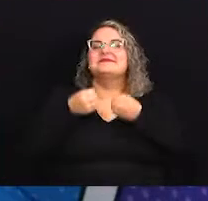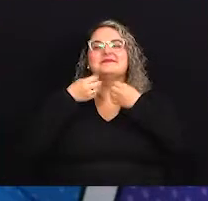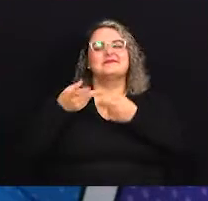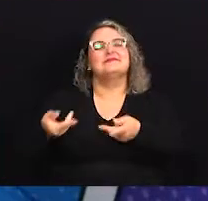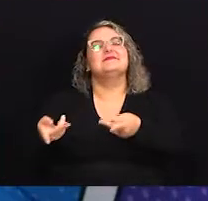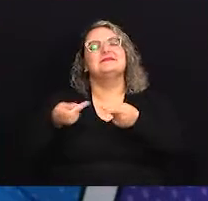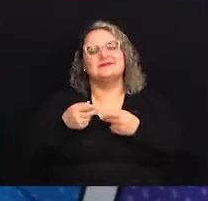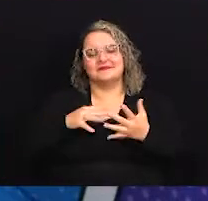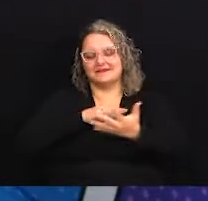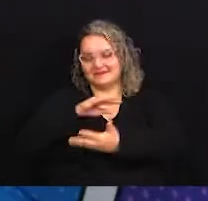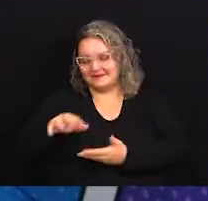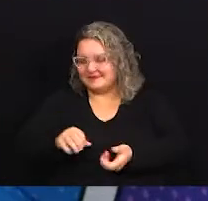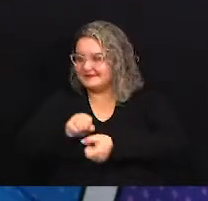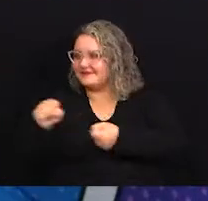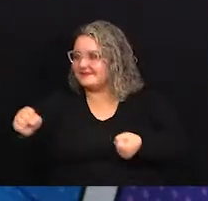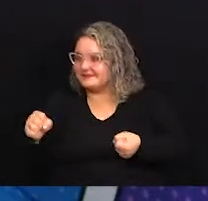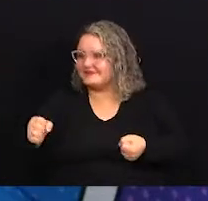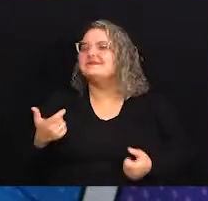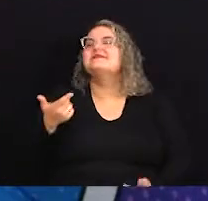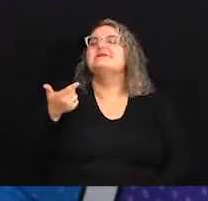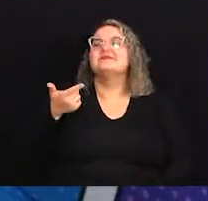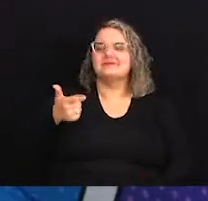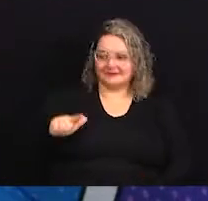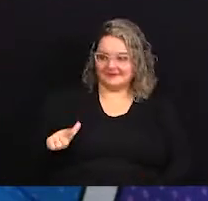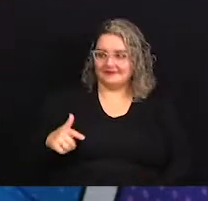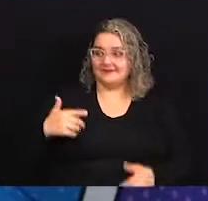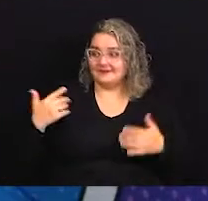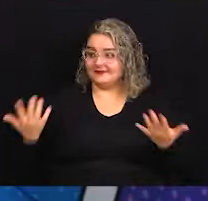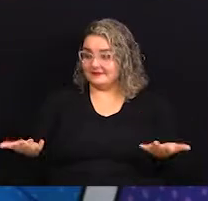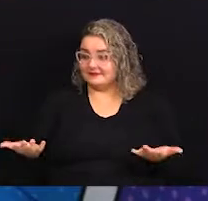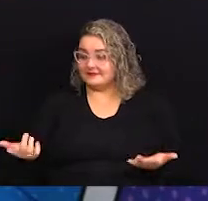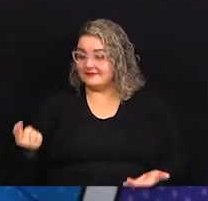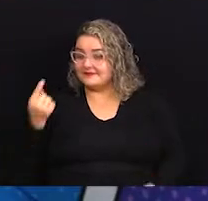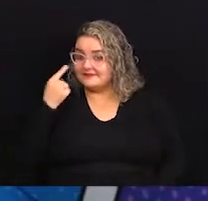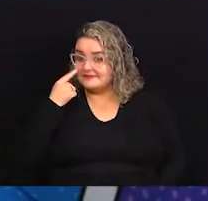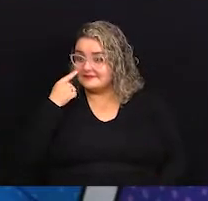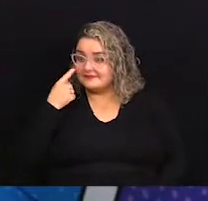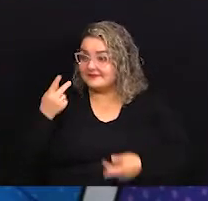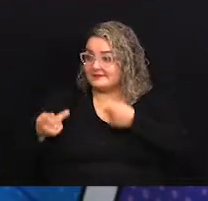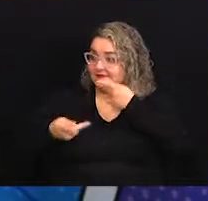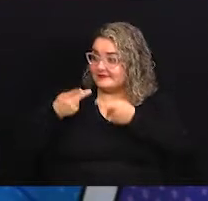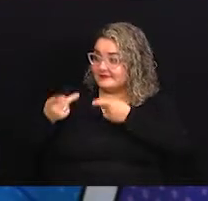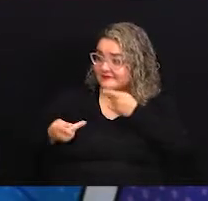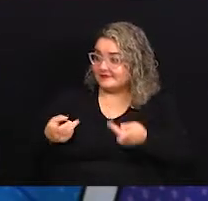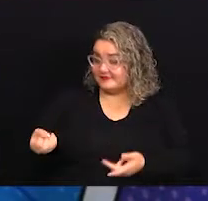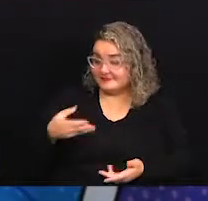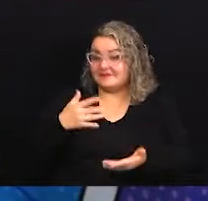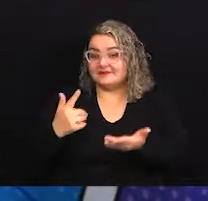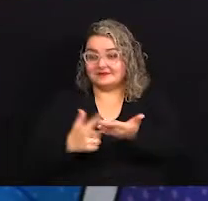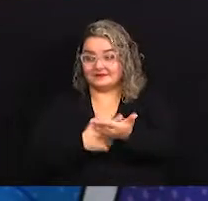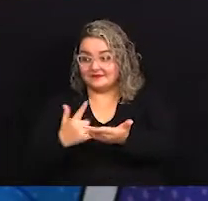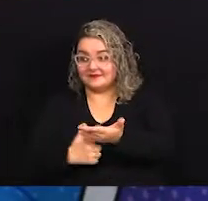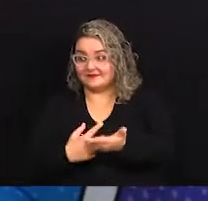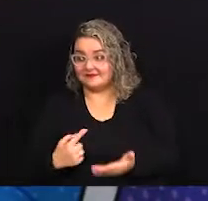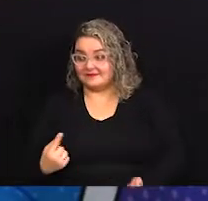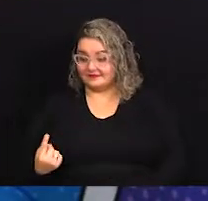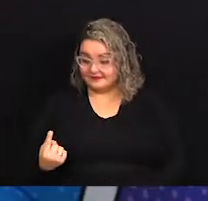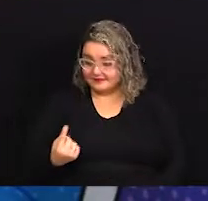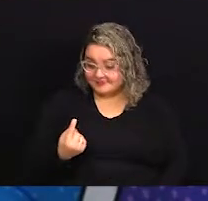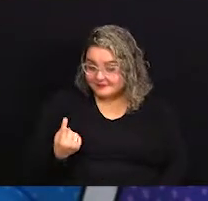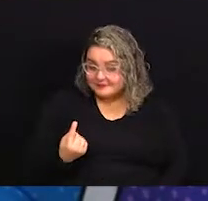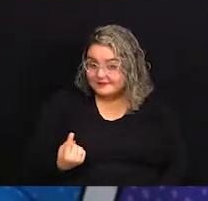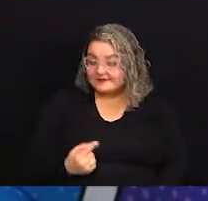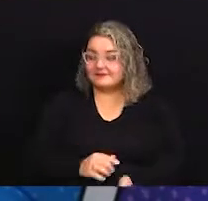Seja bem-vinda ao Universo Épico novamente. E olha, vamos falar então sobre seu novo livro, Sozinha?